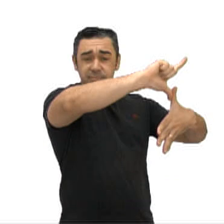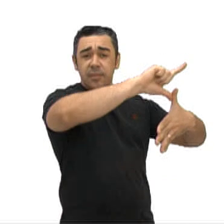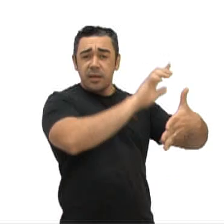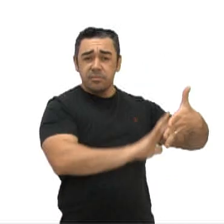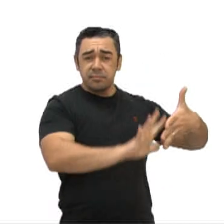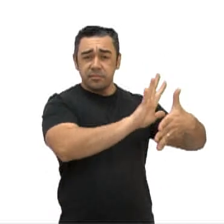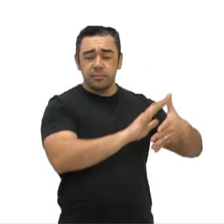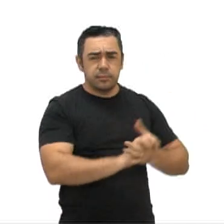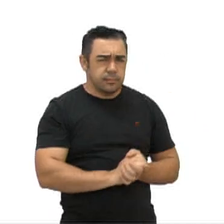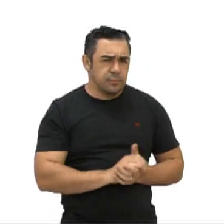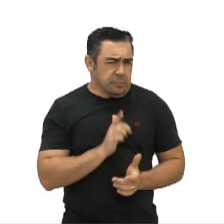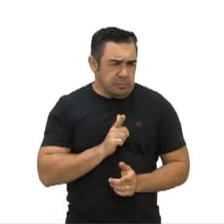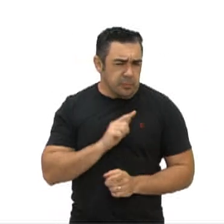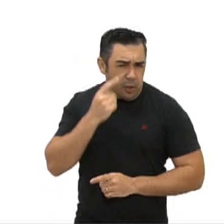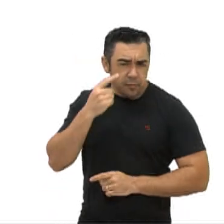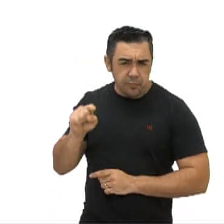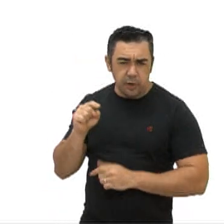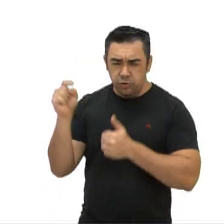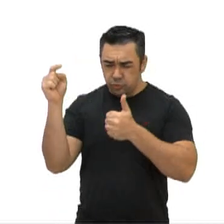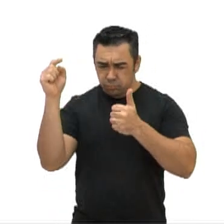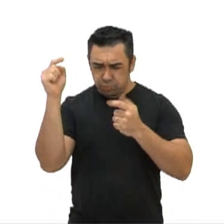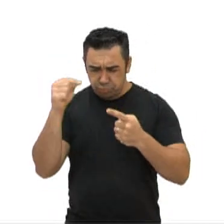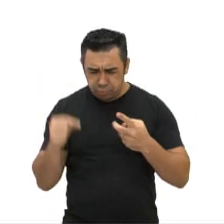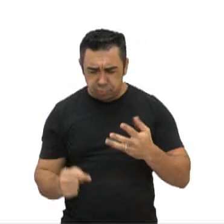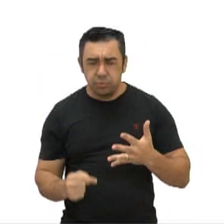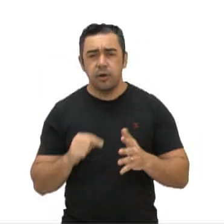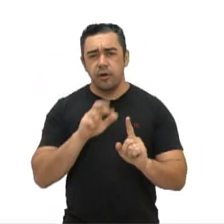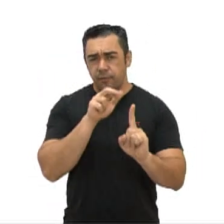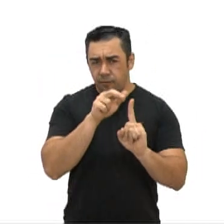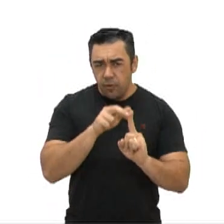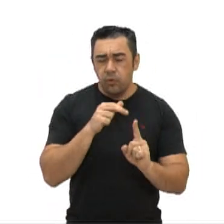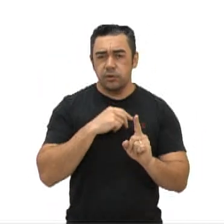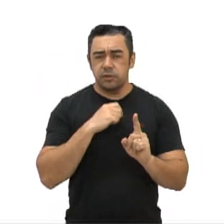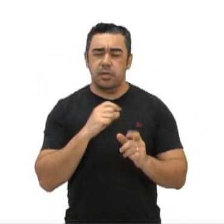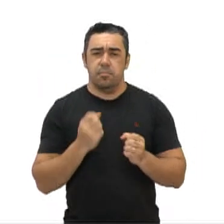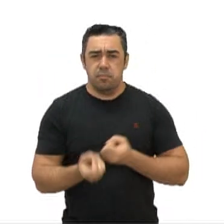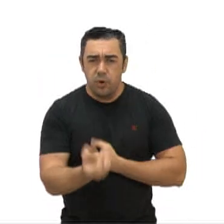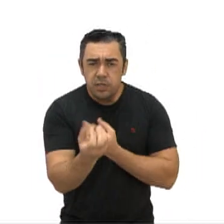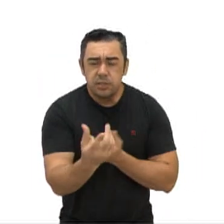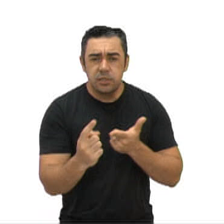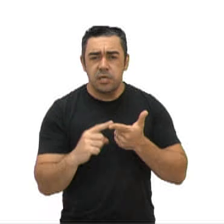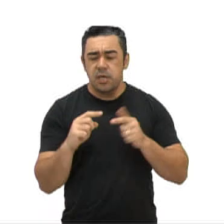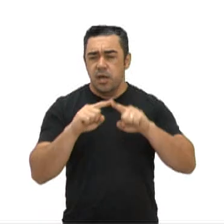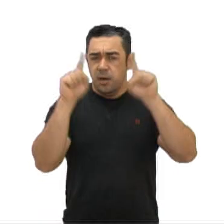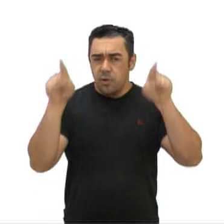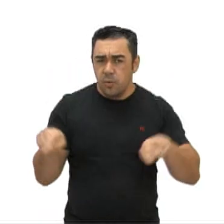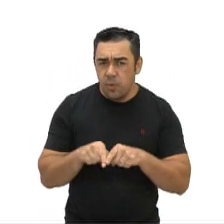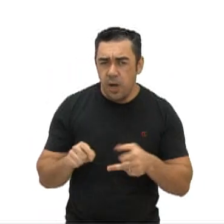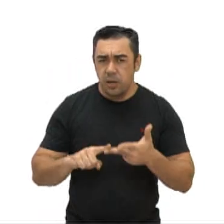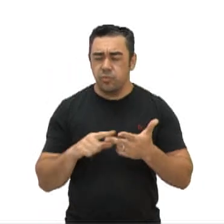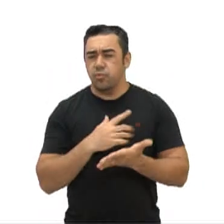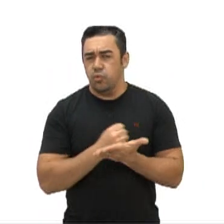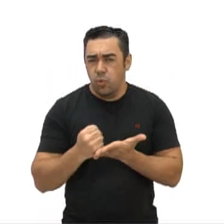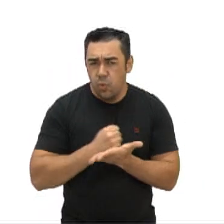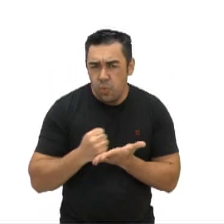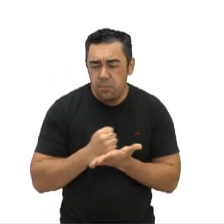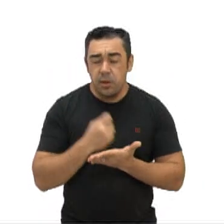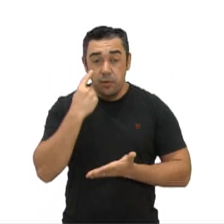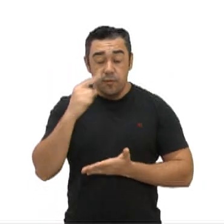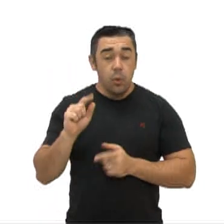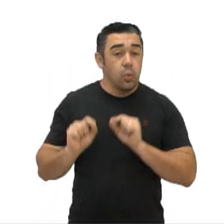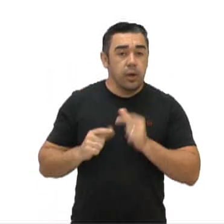seleção e consultas de fontes diferentes, né? Poesia, quadros, documentos históricos, problematizando